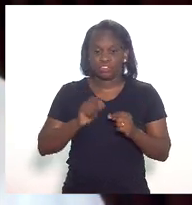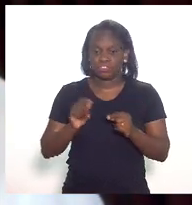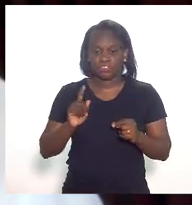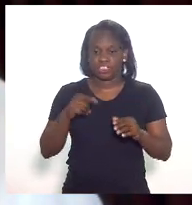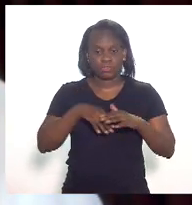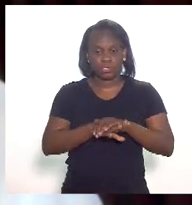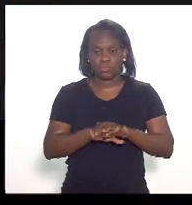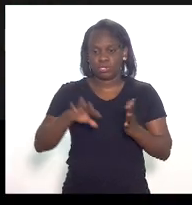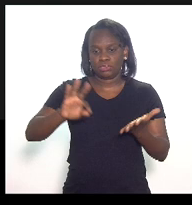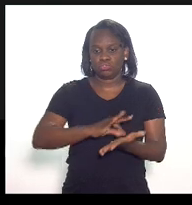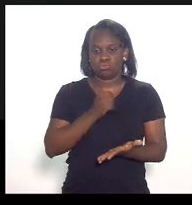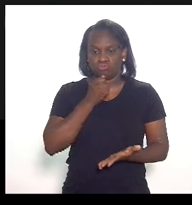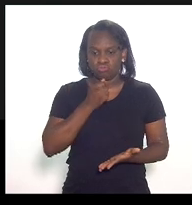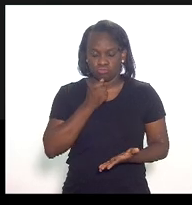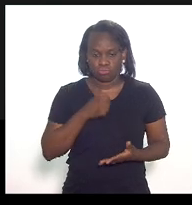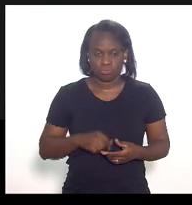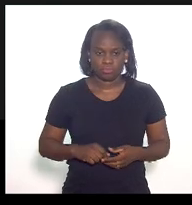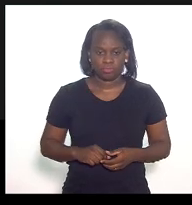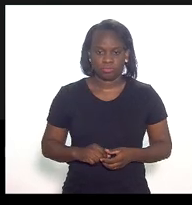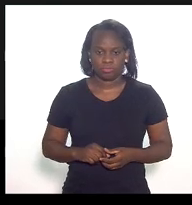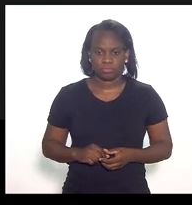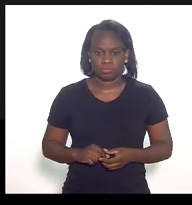ainda, não assinaram.